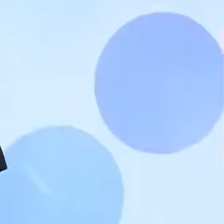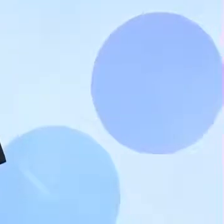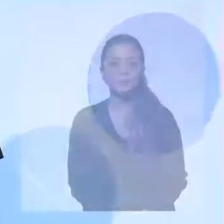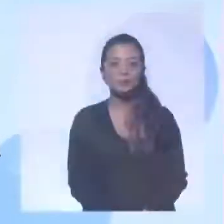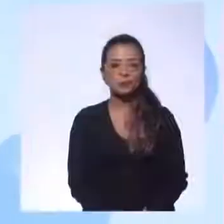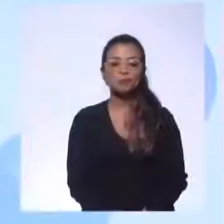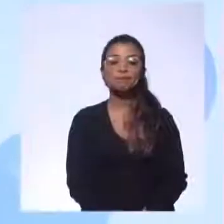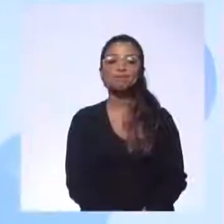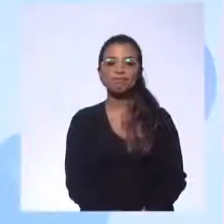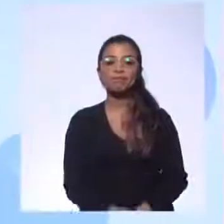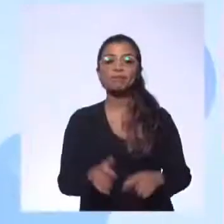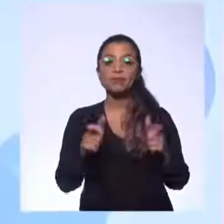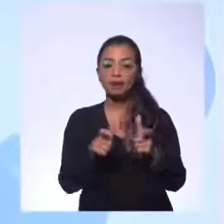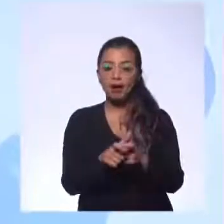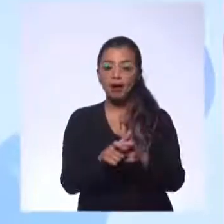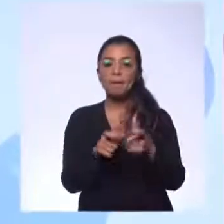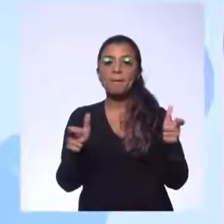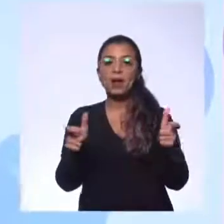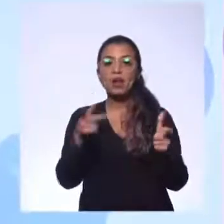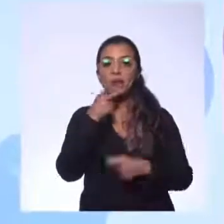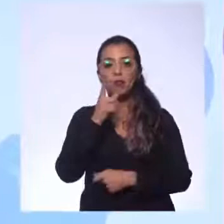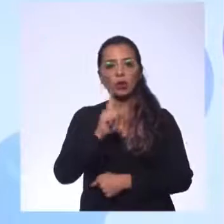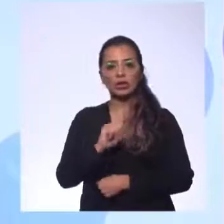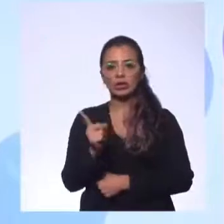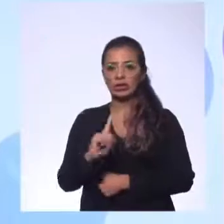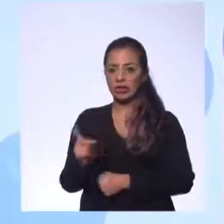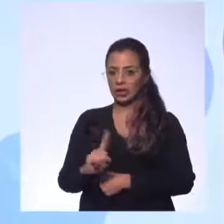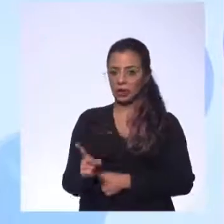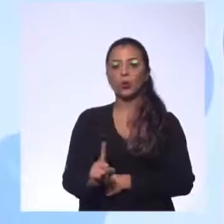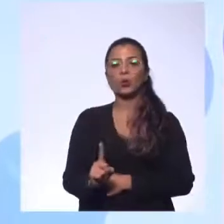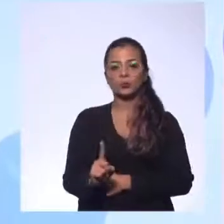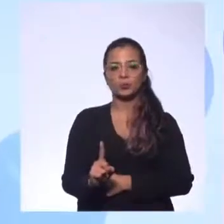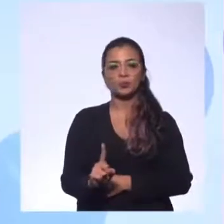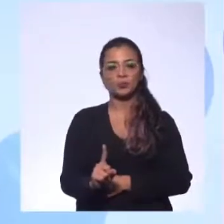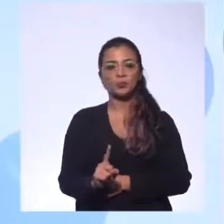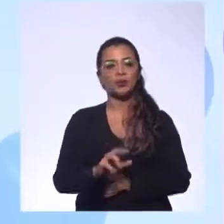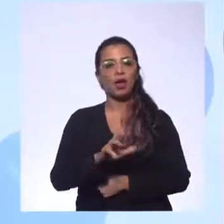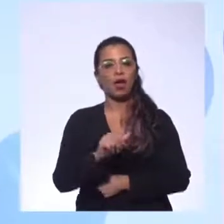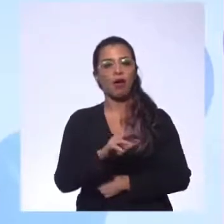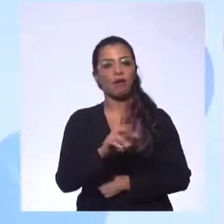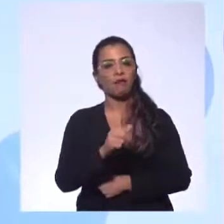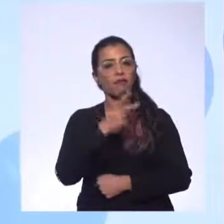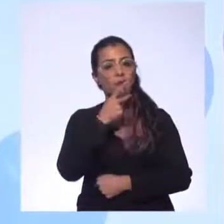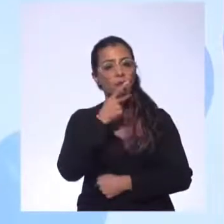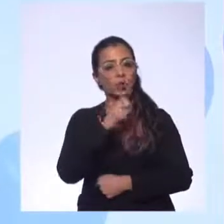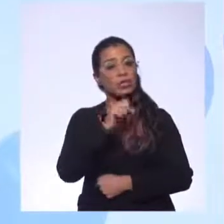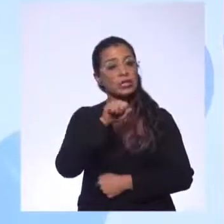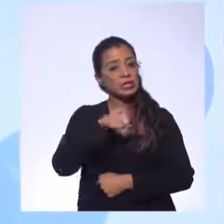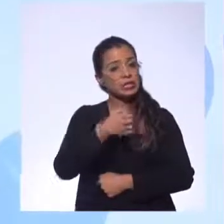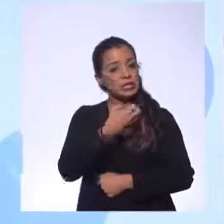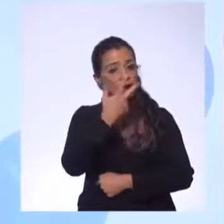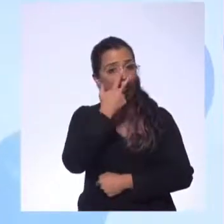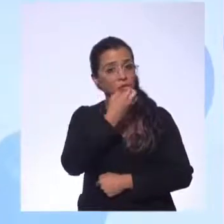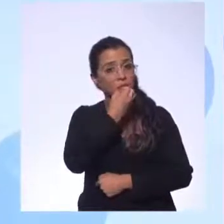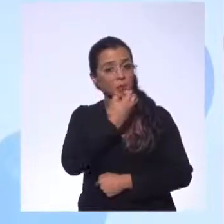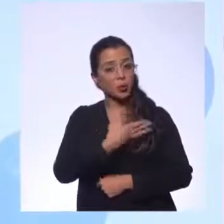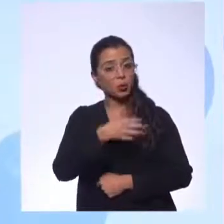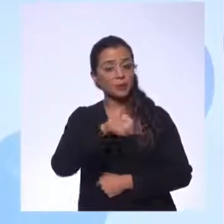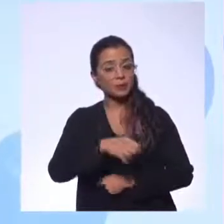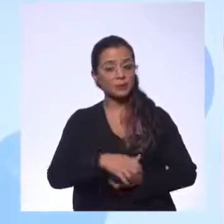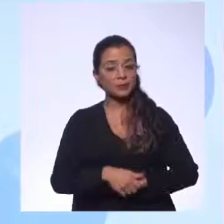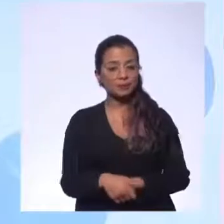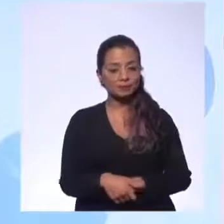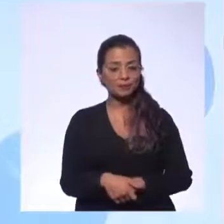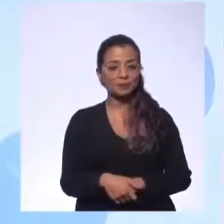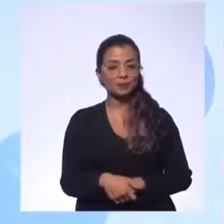A maioria aqui respondendo não, né? Os professores, a aluna Rafa, não, ainda acho que poderia ser útil. E aí, voltando um pouquinho aqui,